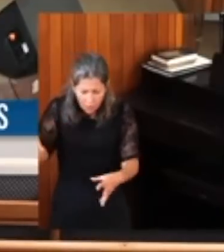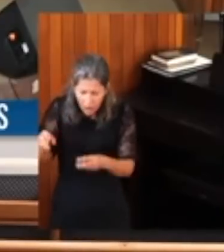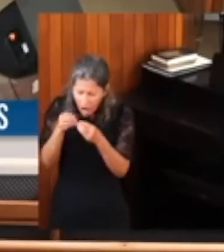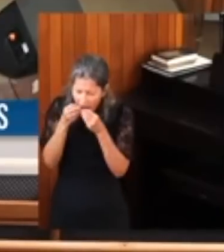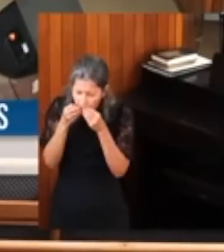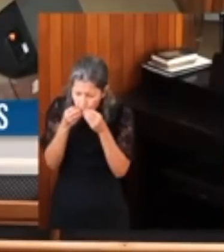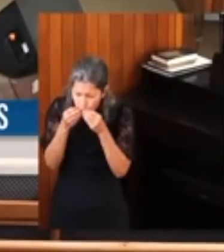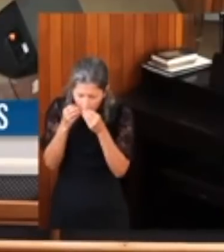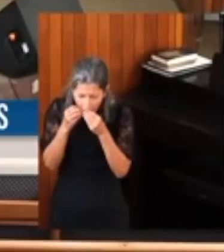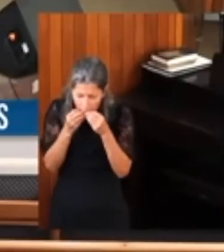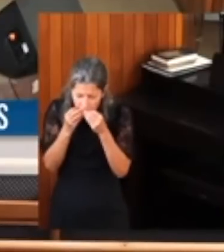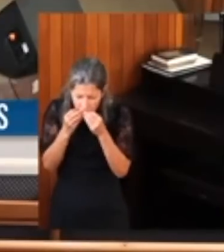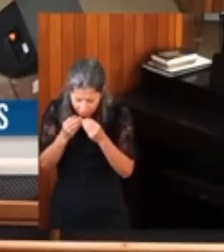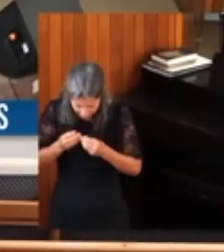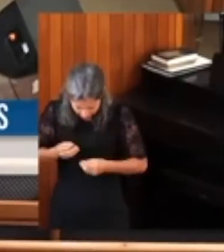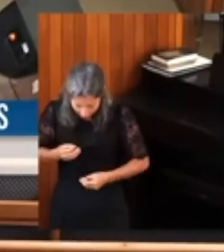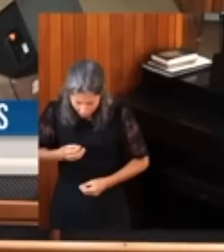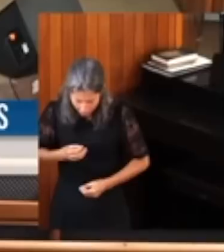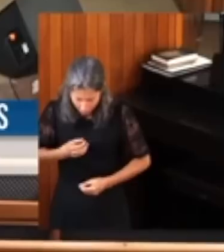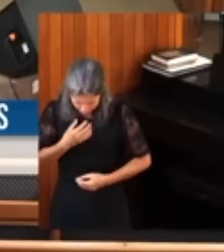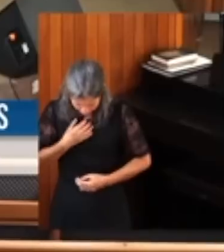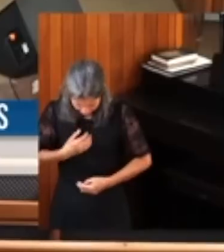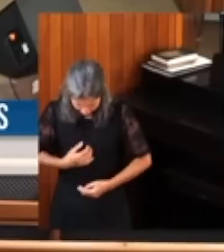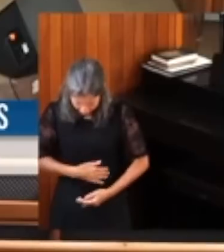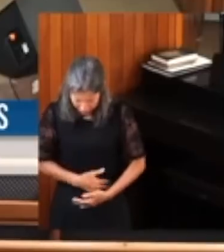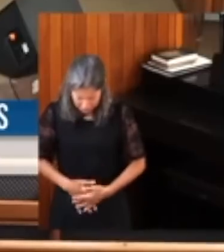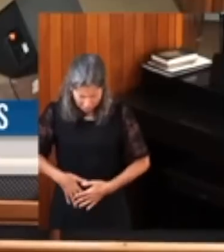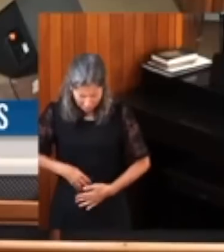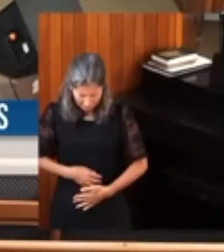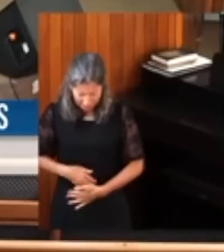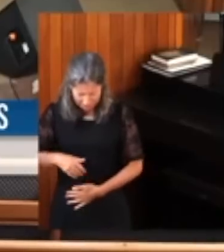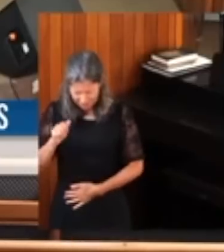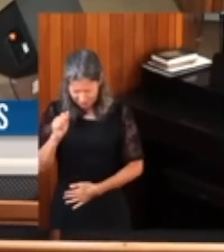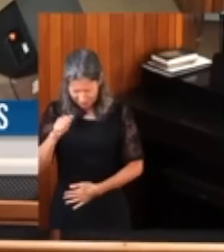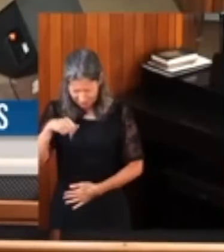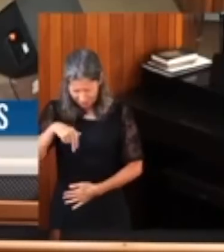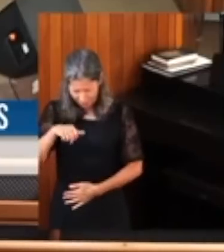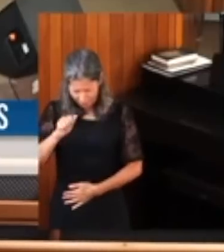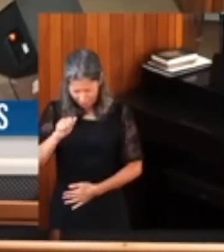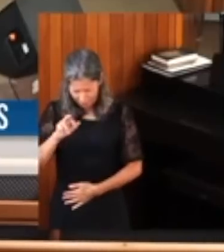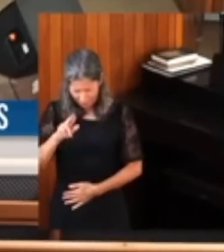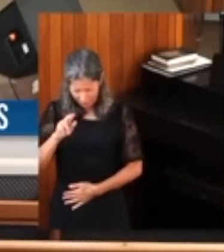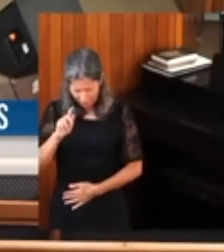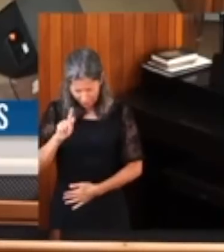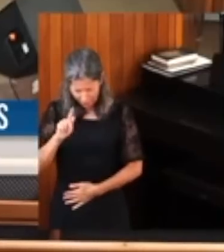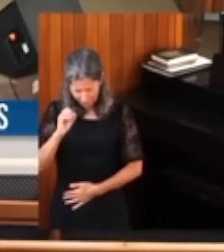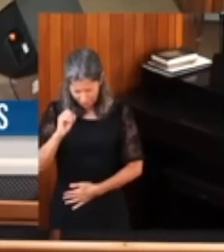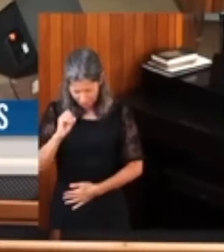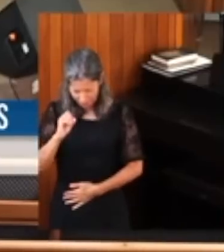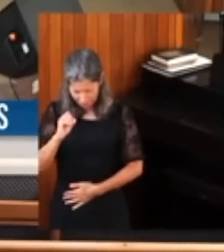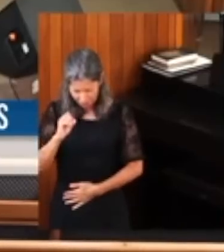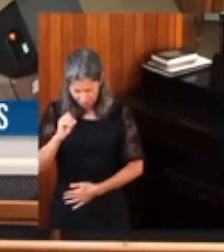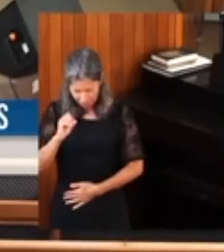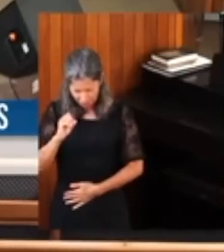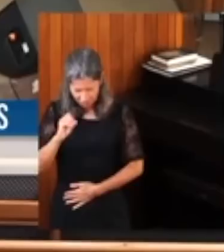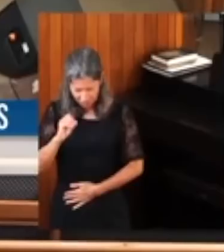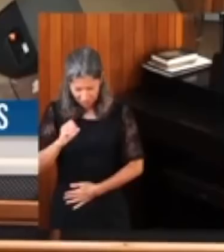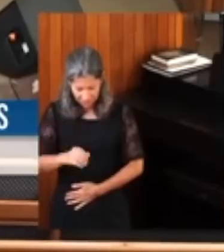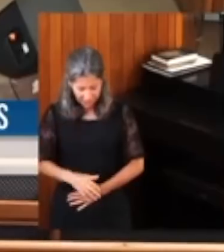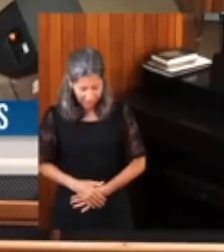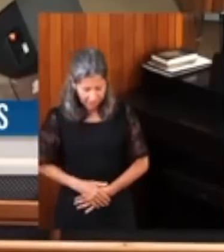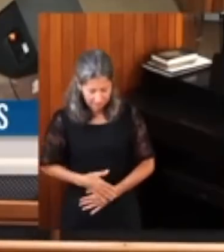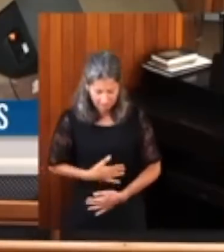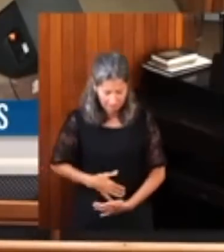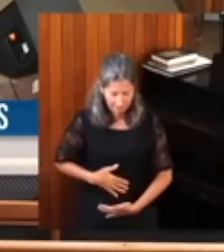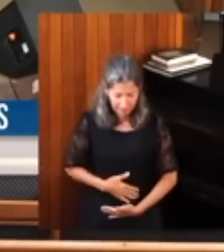o meu estômago ficou amargo. Pausa aí a leitura, olha para mim aqui. Resista, não leia o verso 11. Depois nós vamos ler